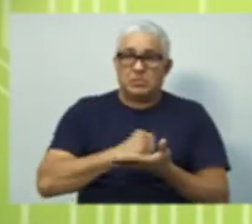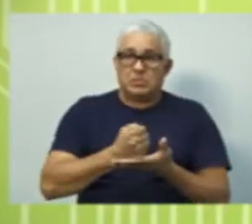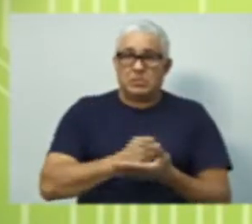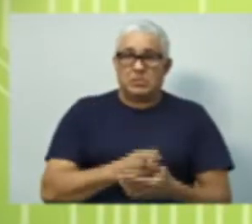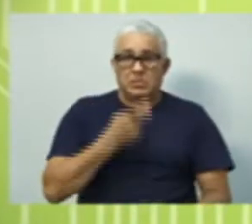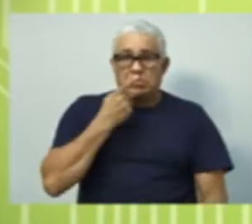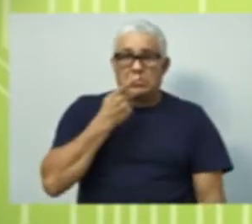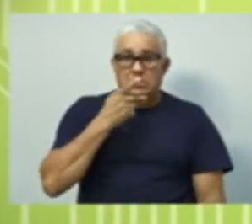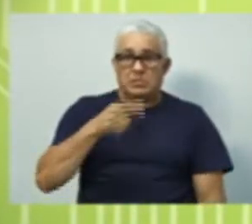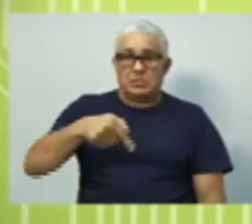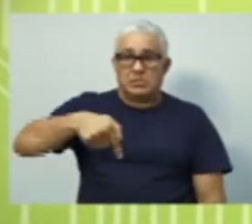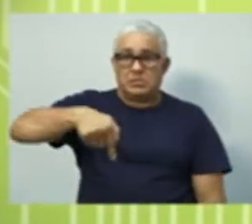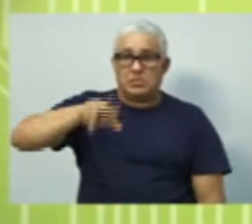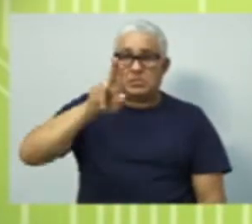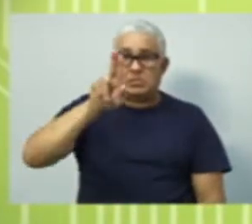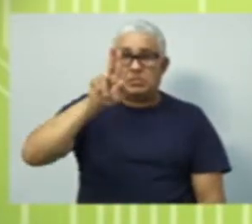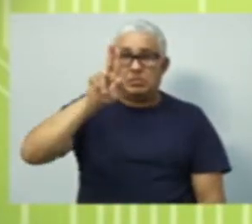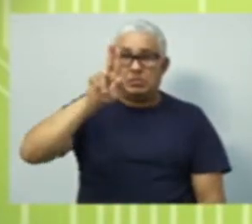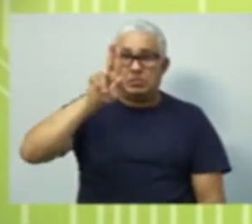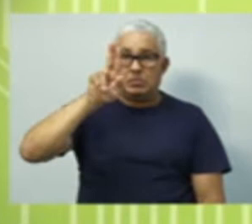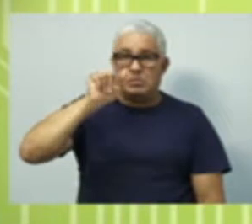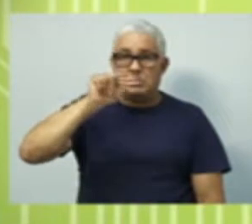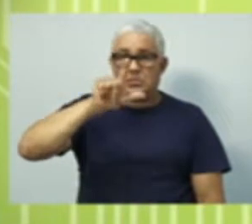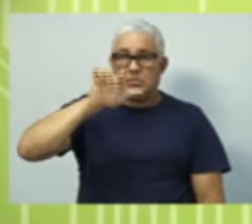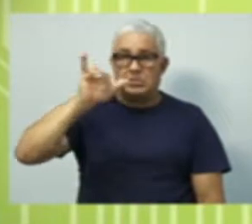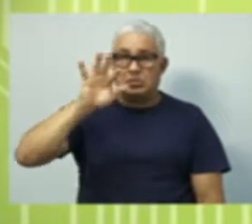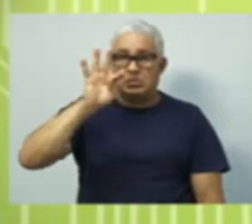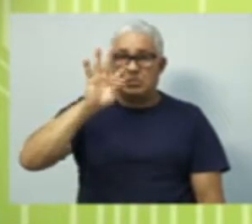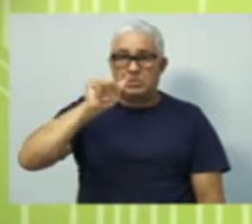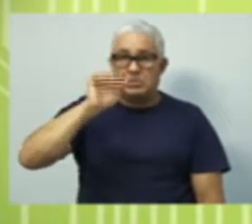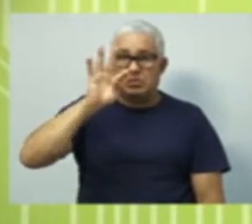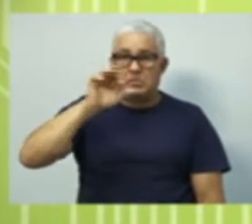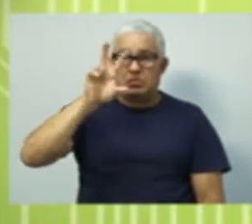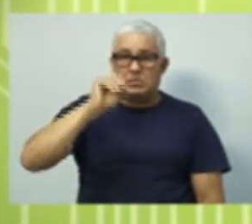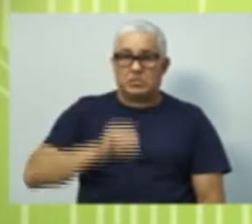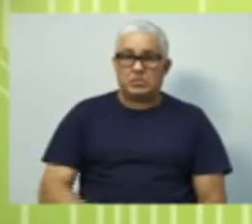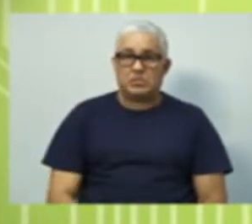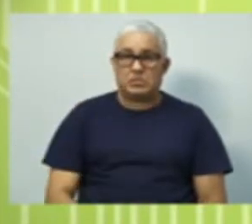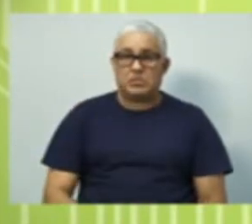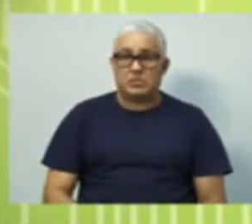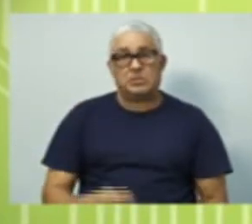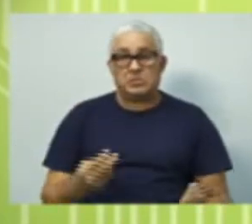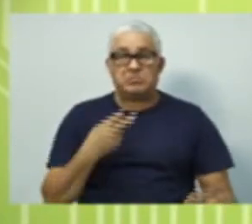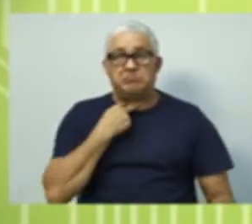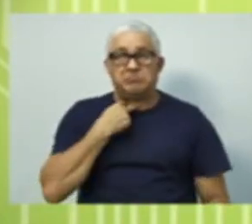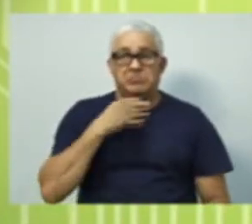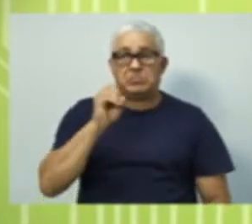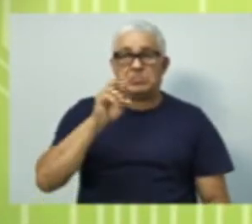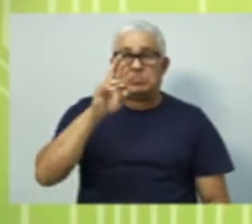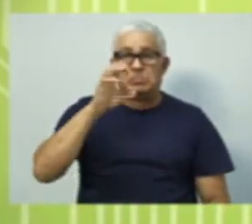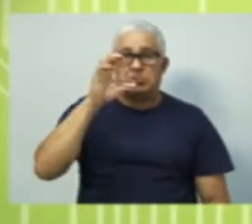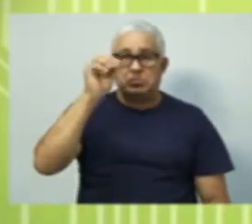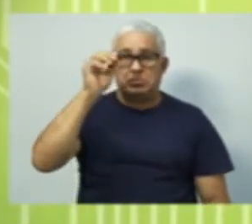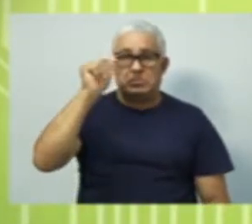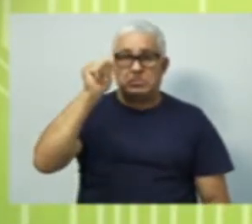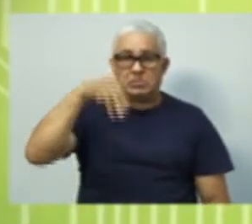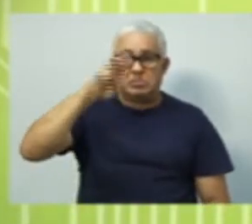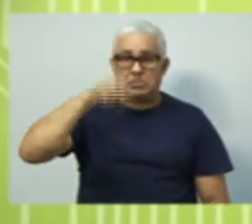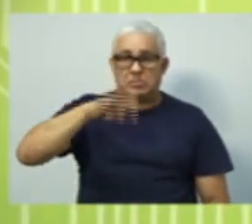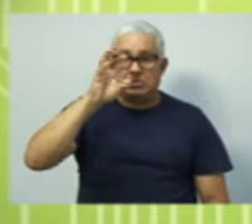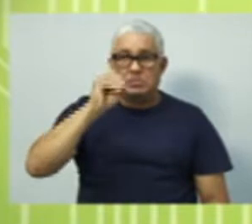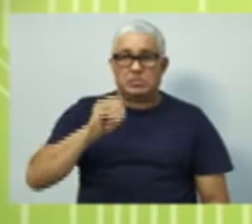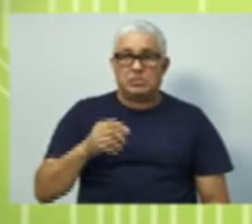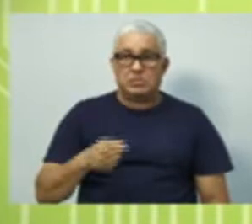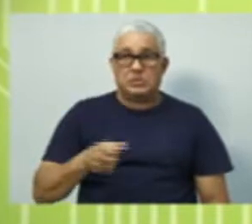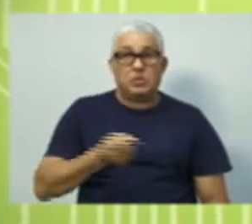eu falo qualitativo, eu esqueço a questão dos valores. Mas eu não posso falar em orçamento e falando em expressão qualitativa, ela tem que